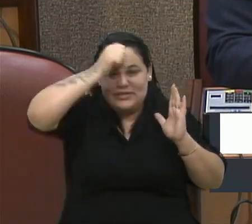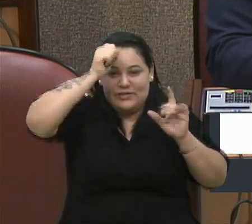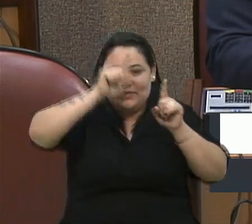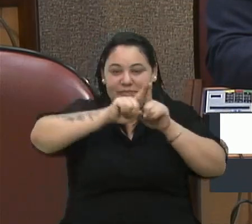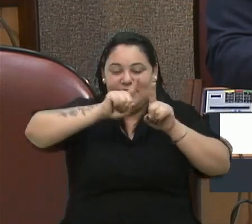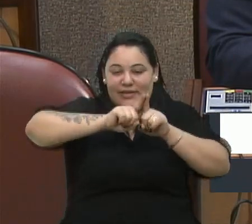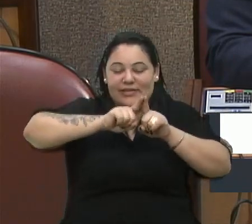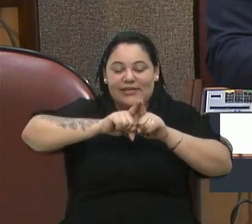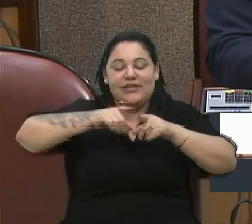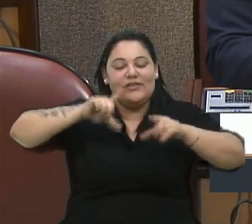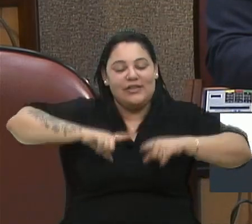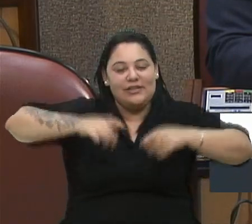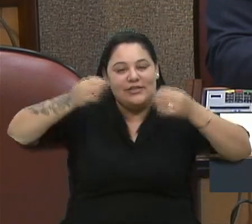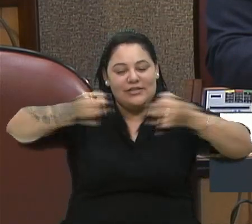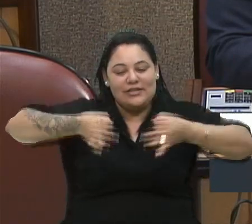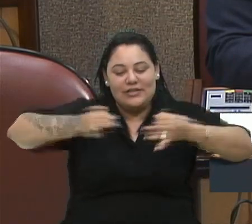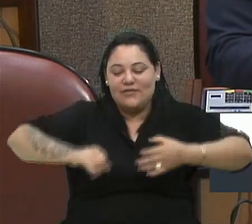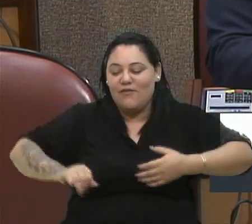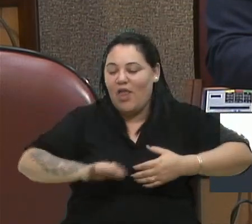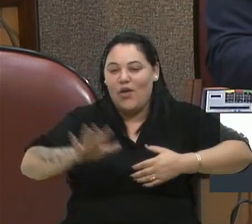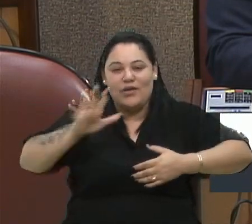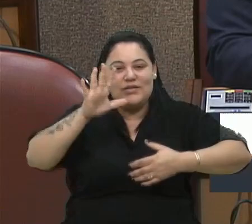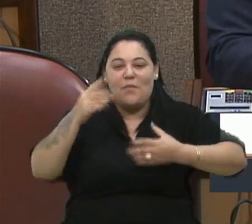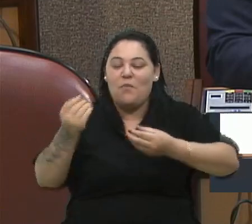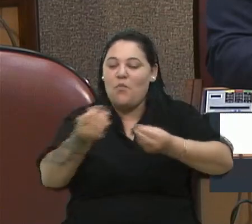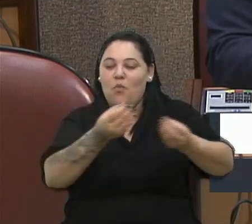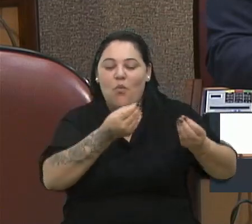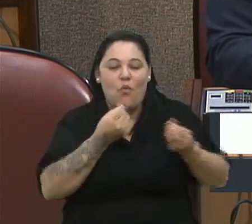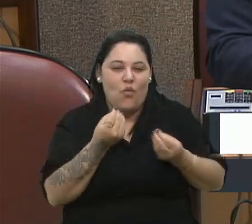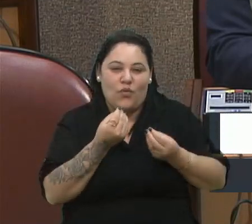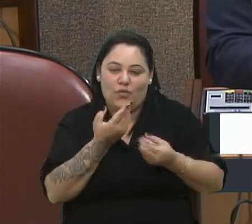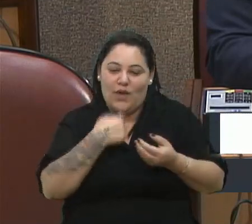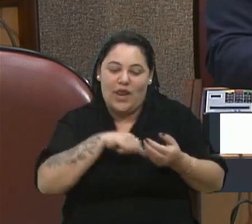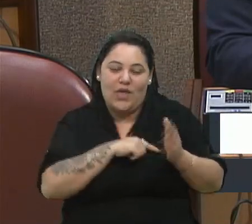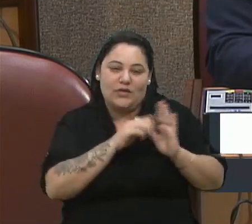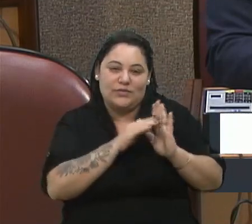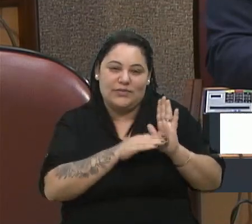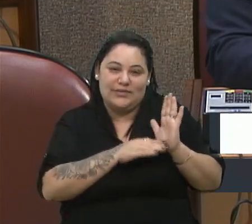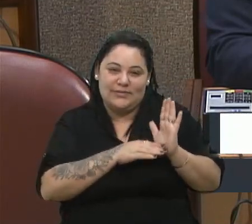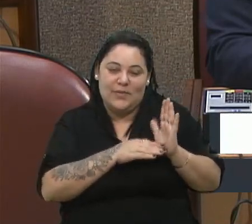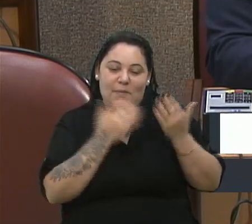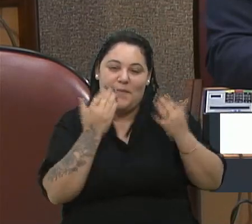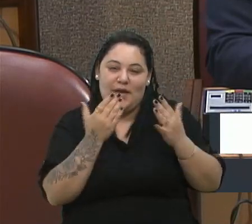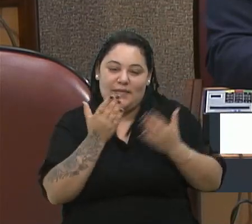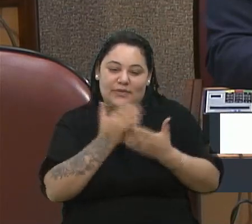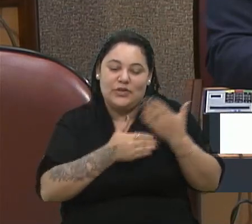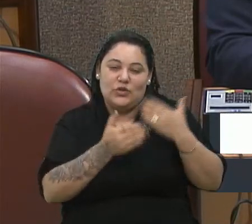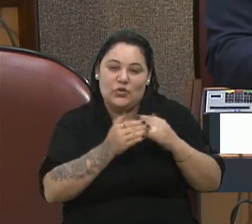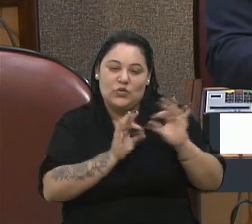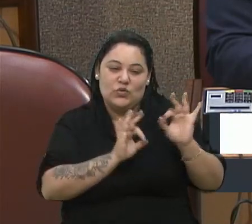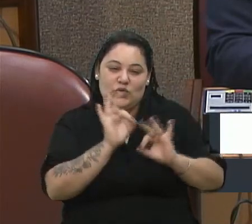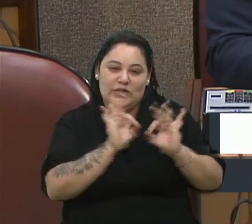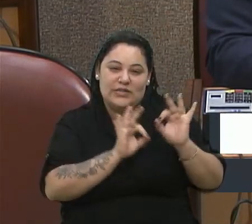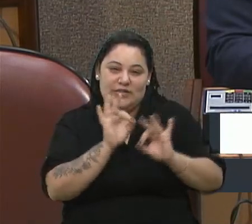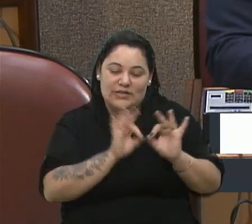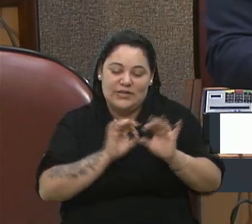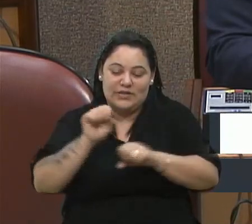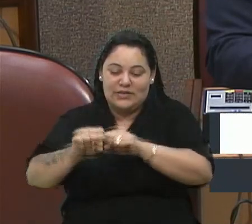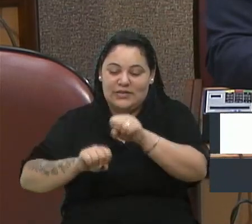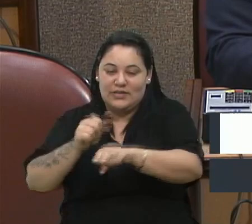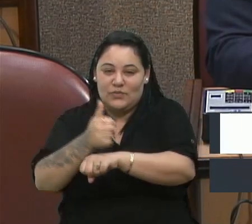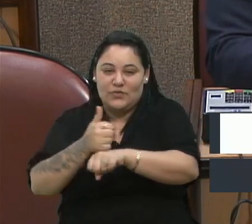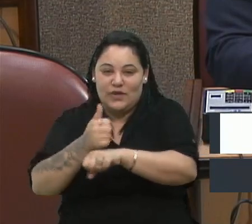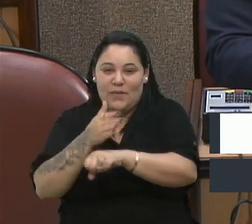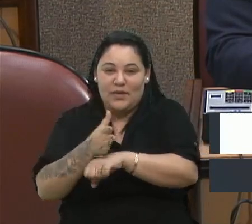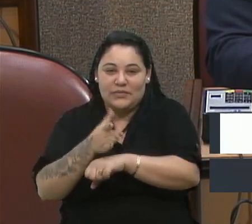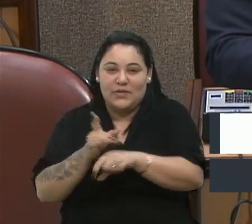que certamente enriquece muito a nossa programação. Parabéns a todos os organizadores, aos ciclistas que